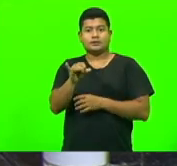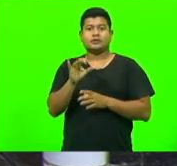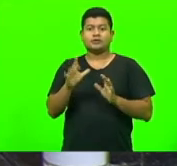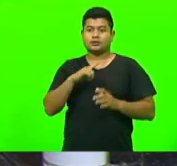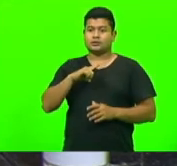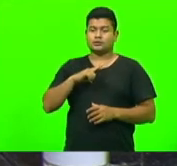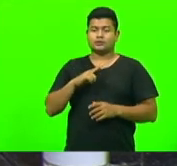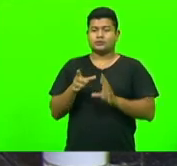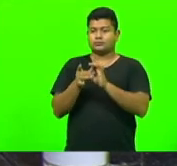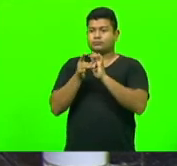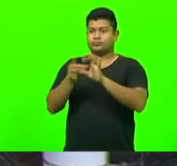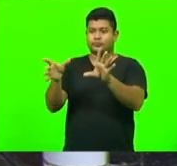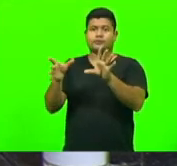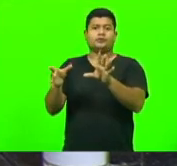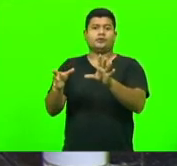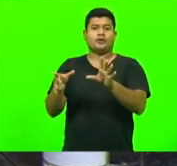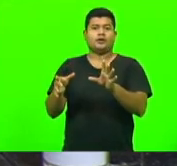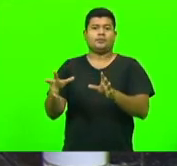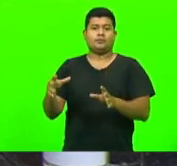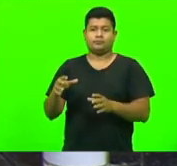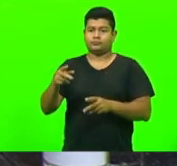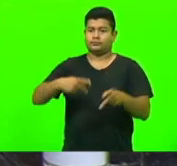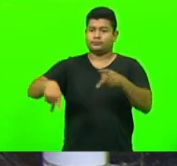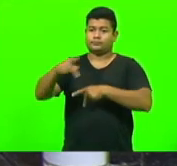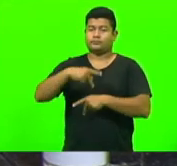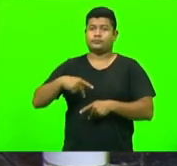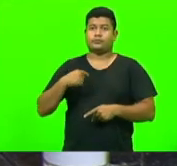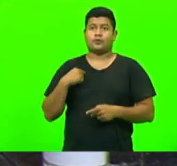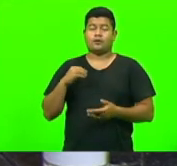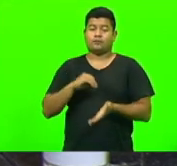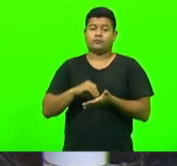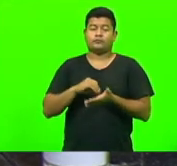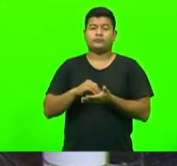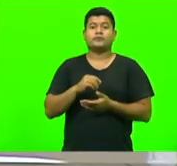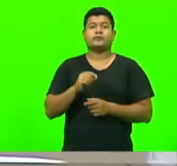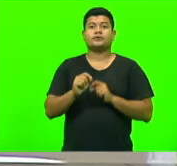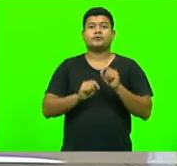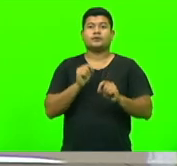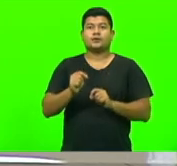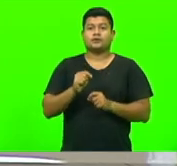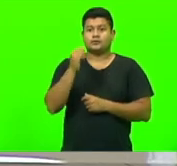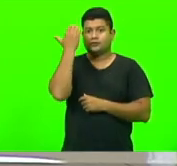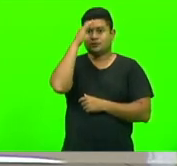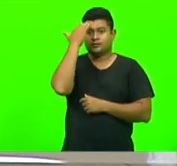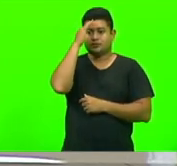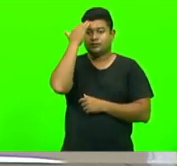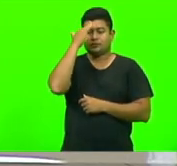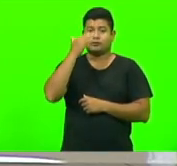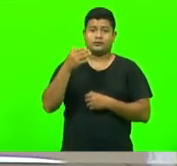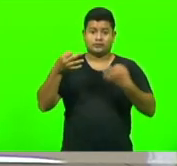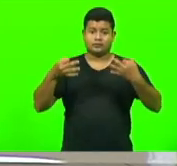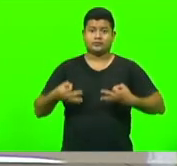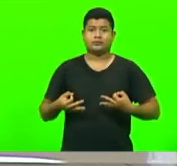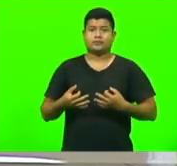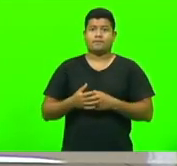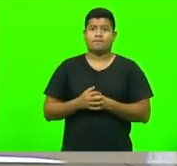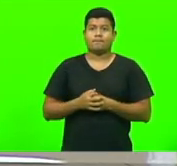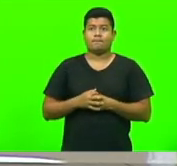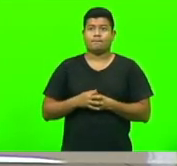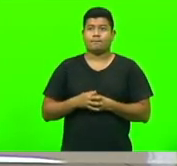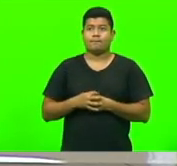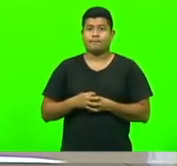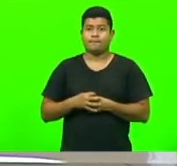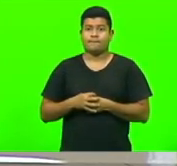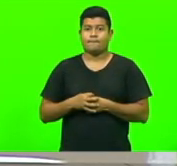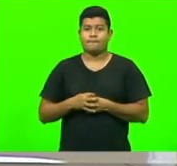disponibilidade. Então, falta vontade ou é mau caratismo mesmo? Obrigado, presidente. Presidente, senhor presidente, obrigado. Também pela ordem, já que foi abrido esse precedente